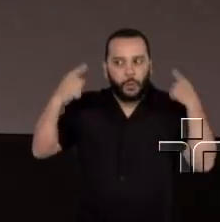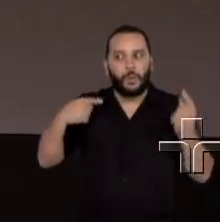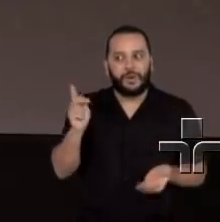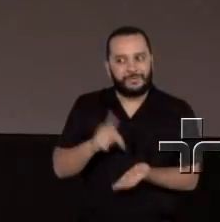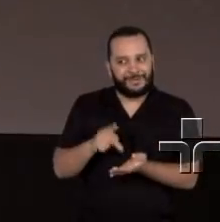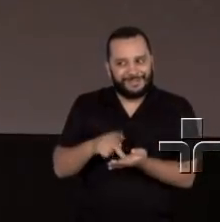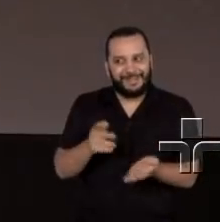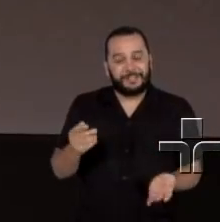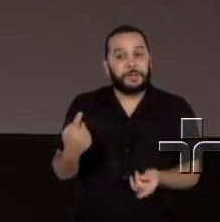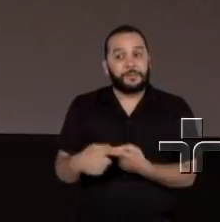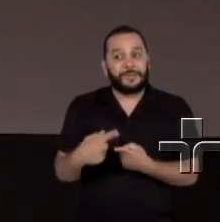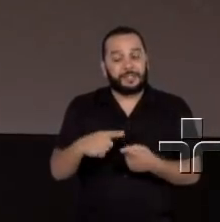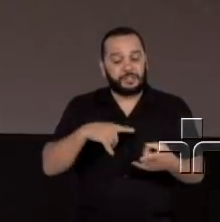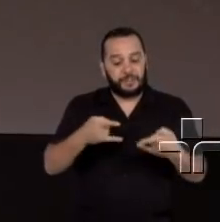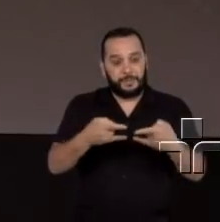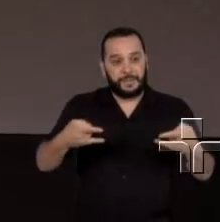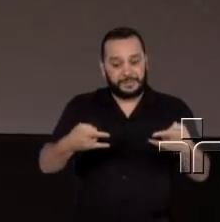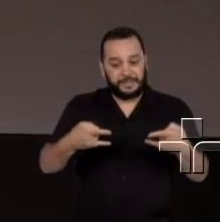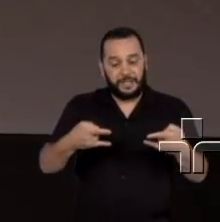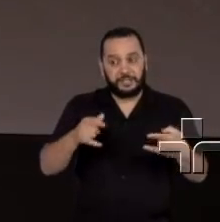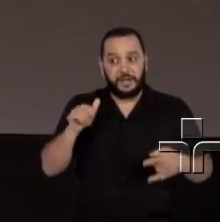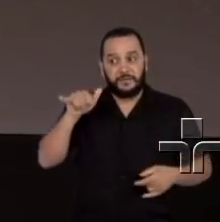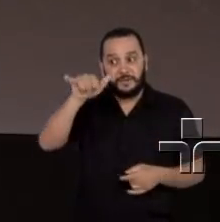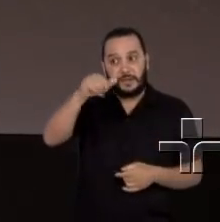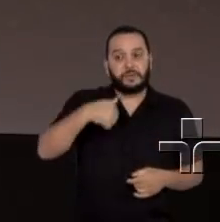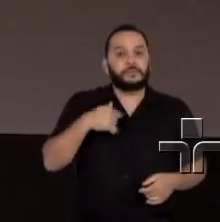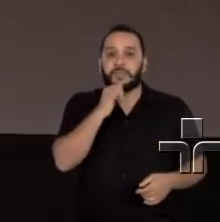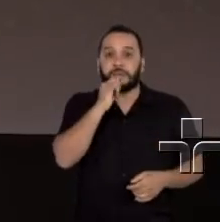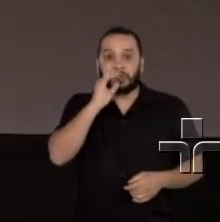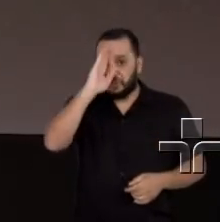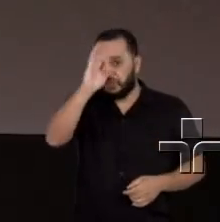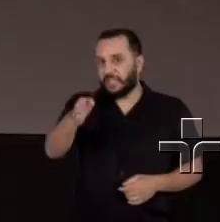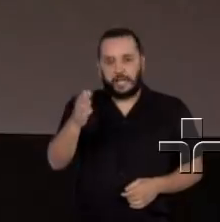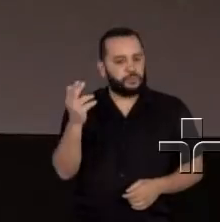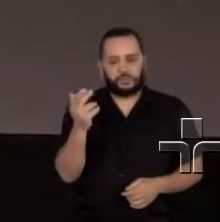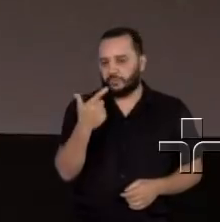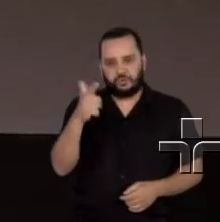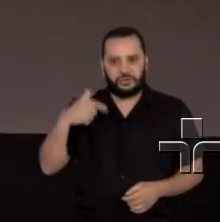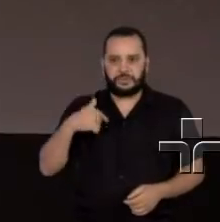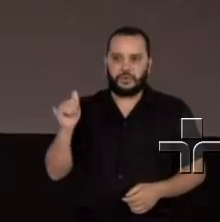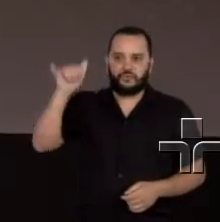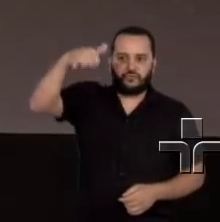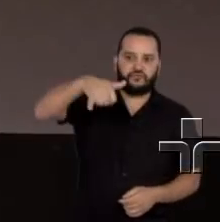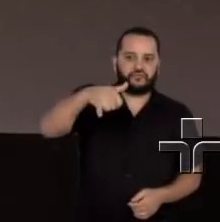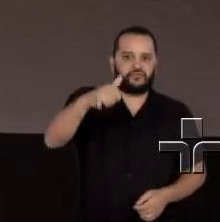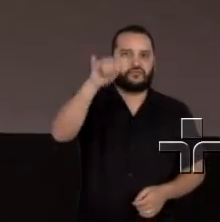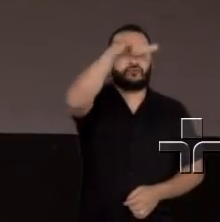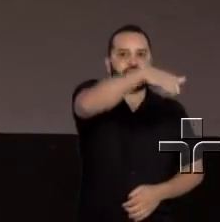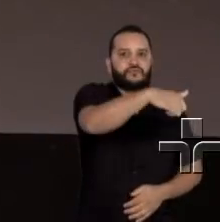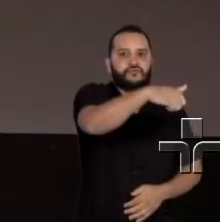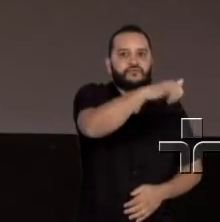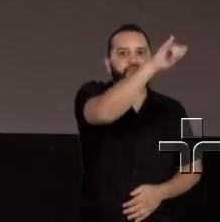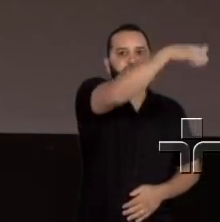tinha uma passagem. Naquela época não tinha voo direto para Havana. Então tinha que ir